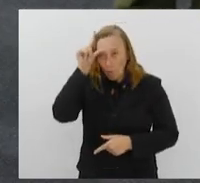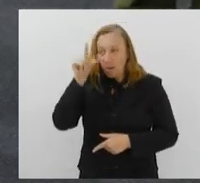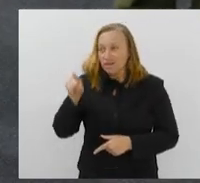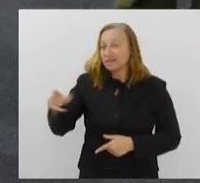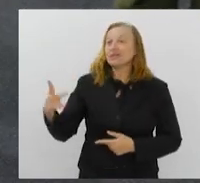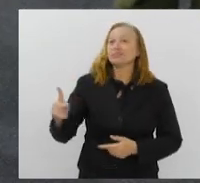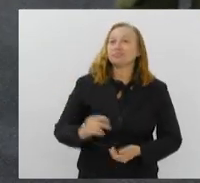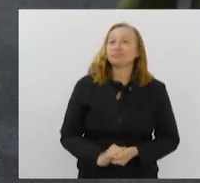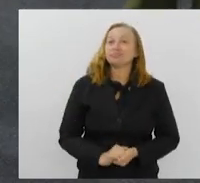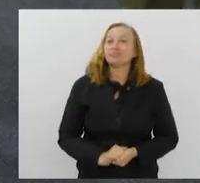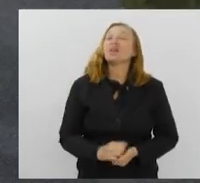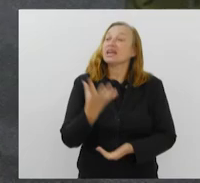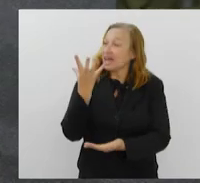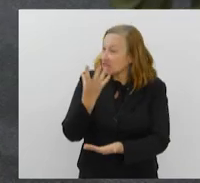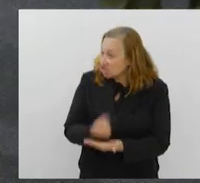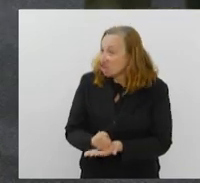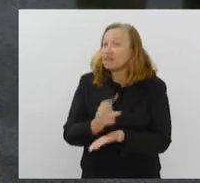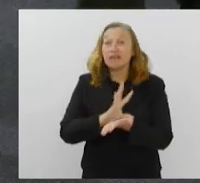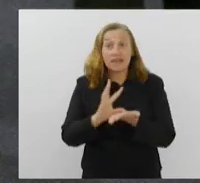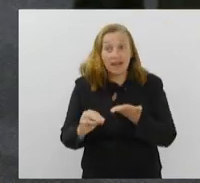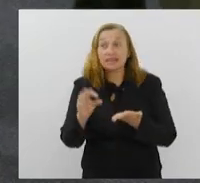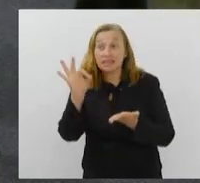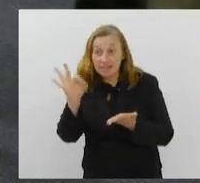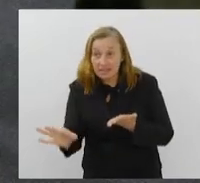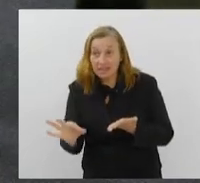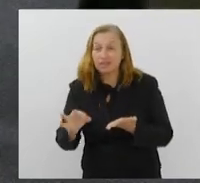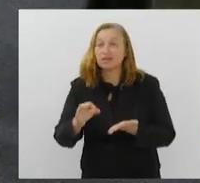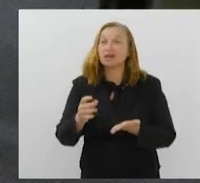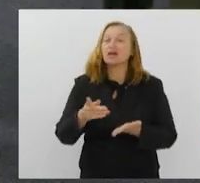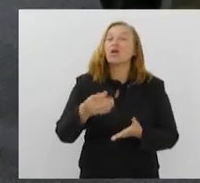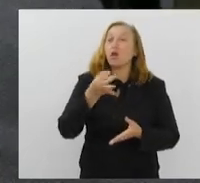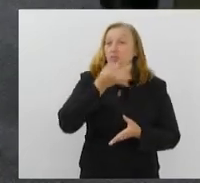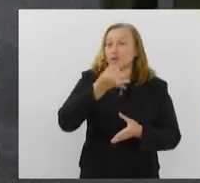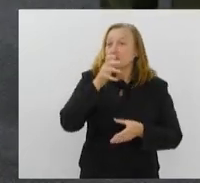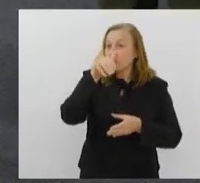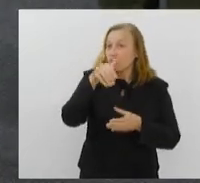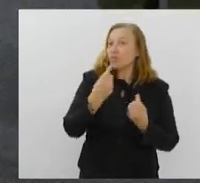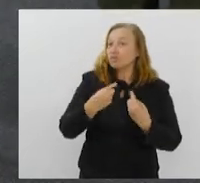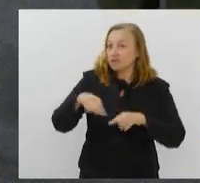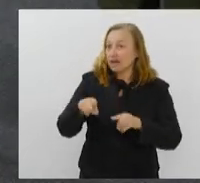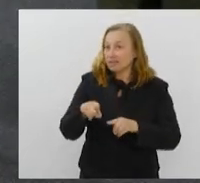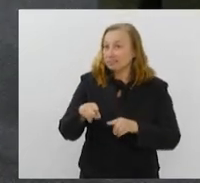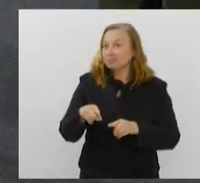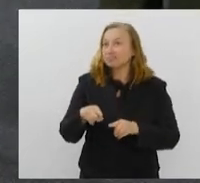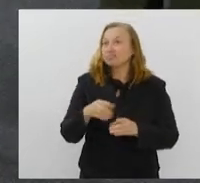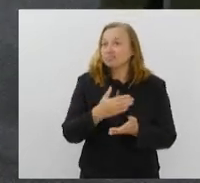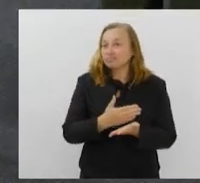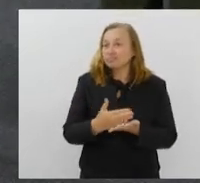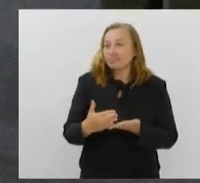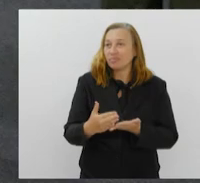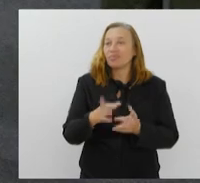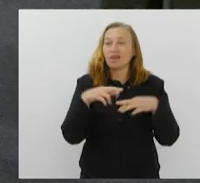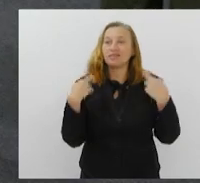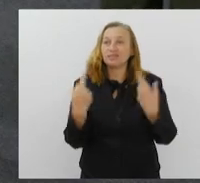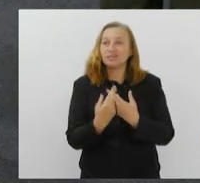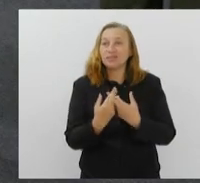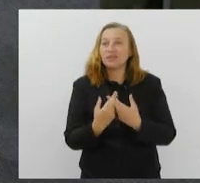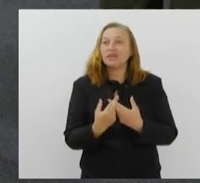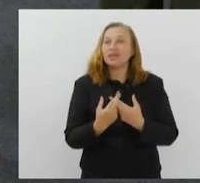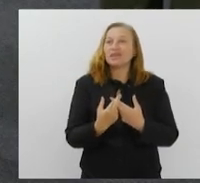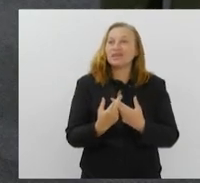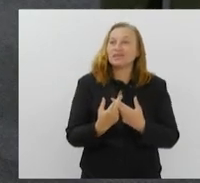razão. Está registrado em ata meu posicionamento contrário desde a reunião da Comissão de Constituição e